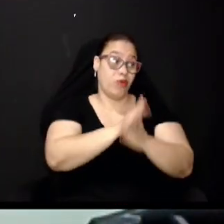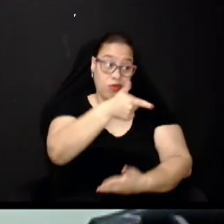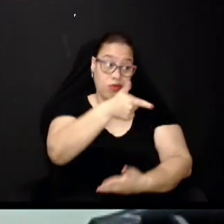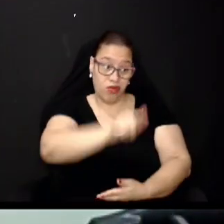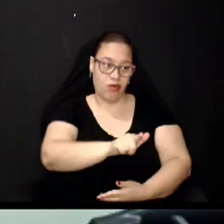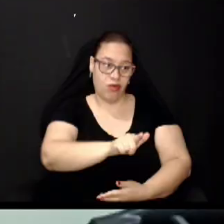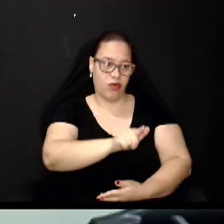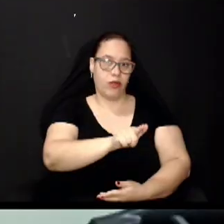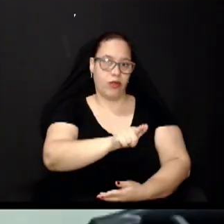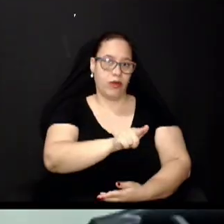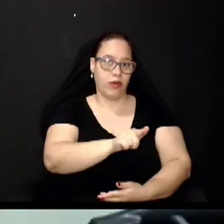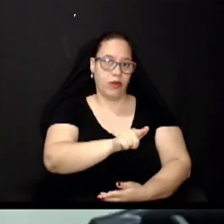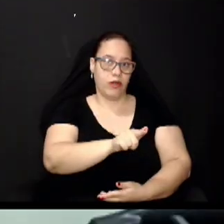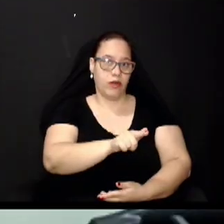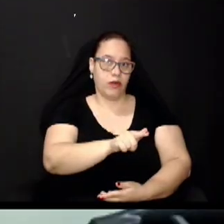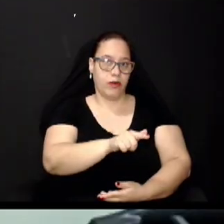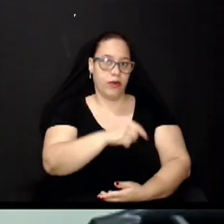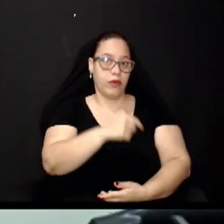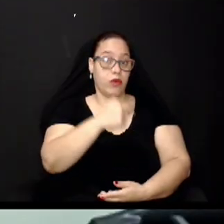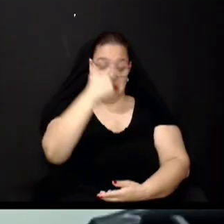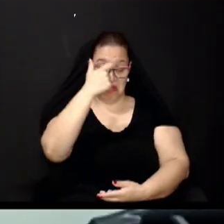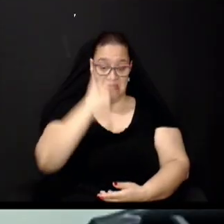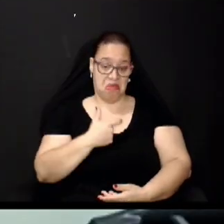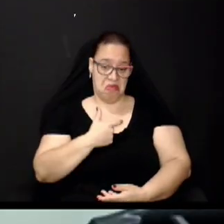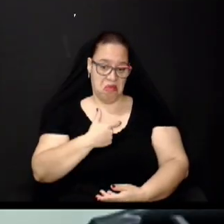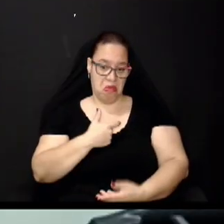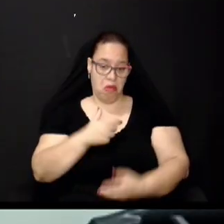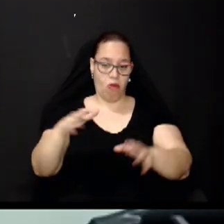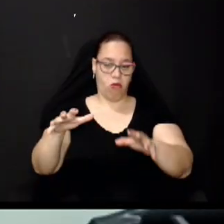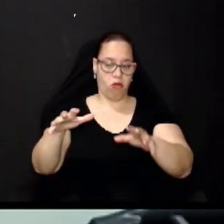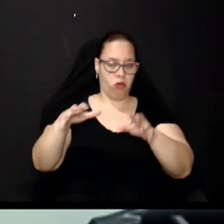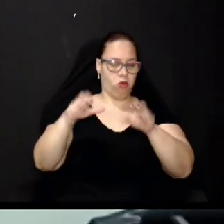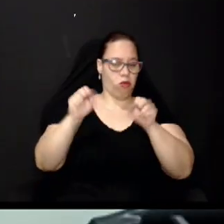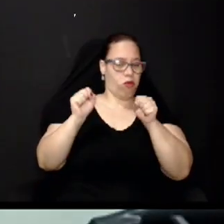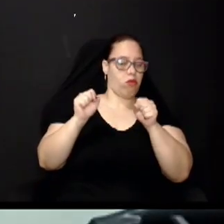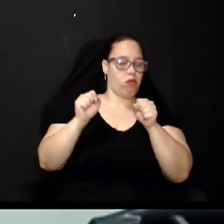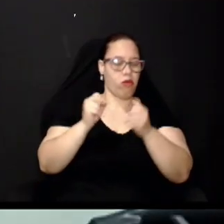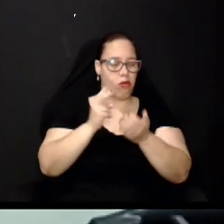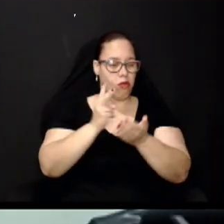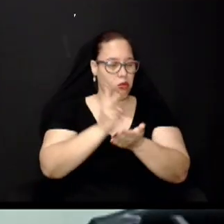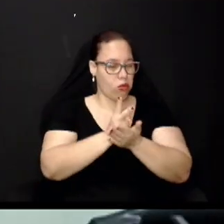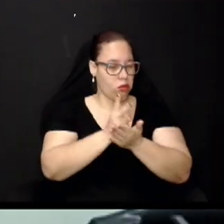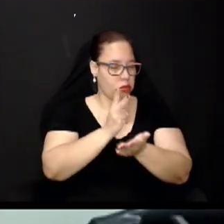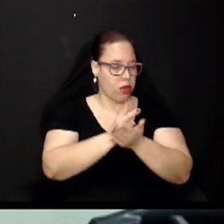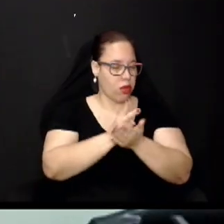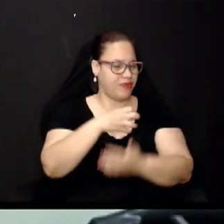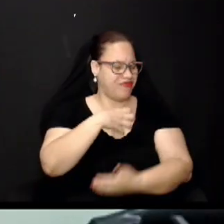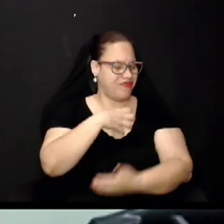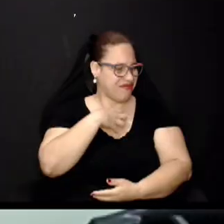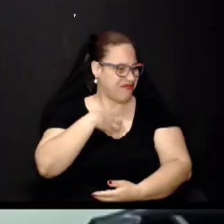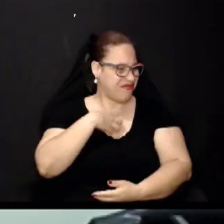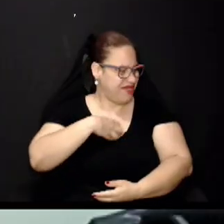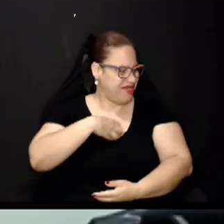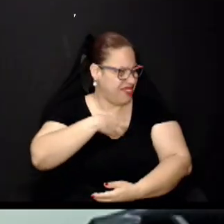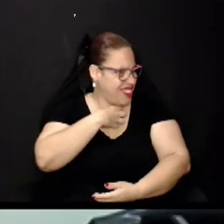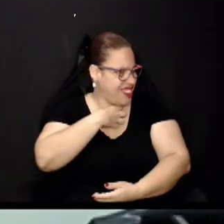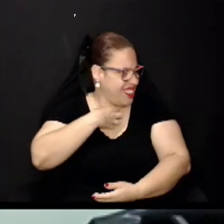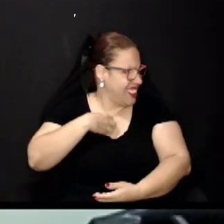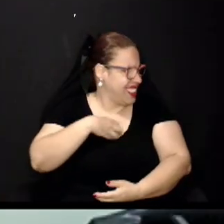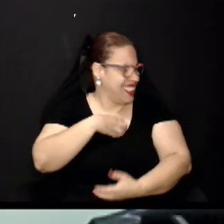atraímos quem nós somos. Então, se continuarmos com as feridas, né, que nos faz